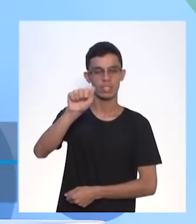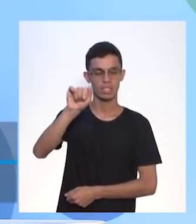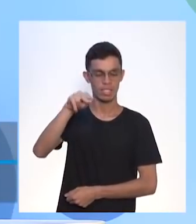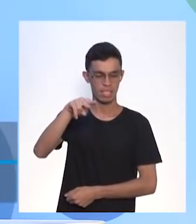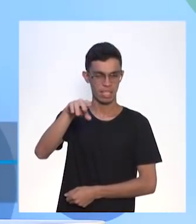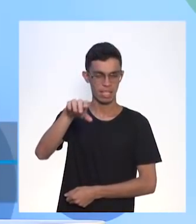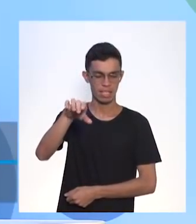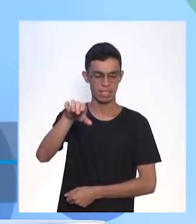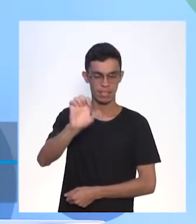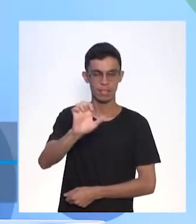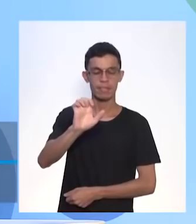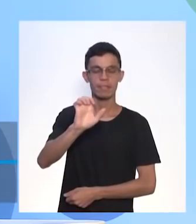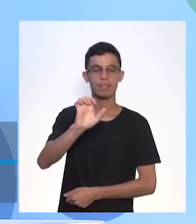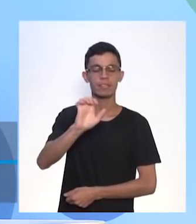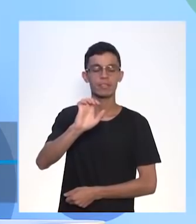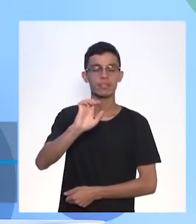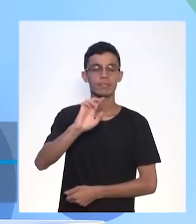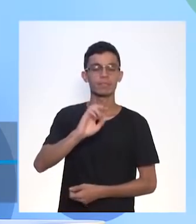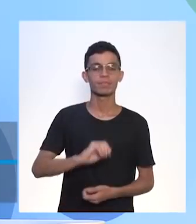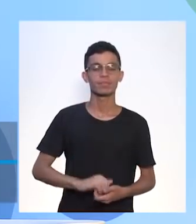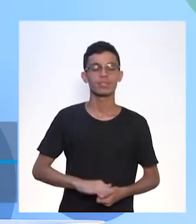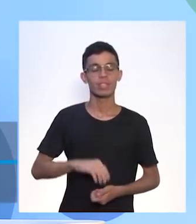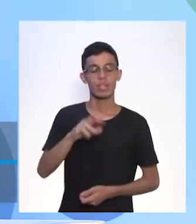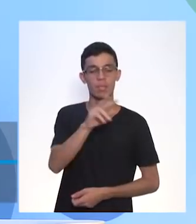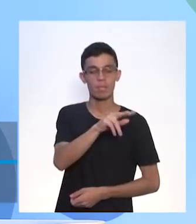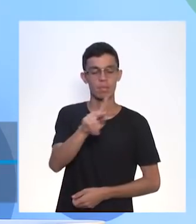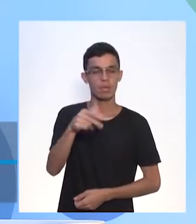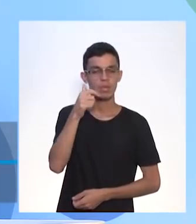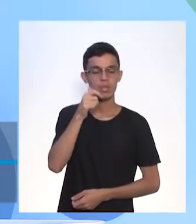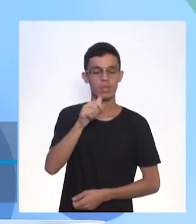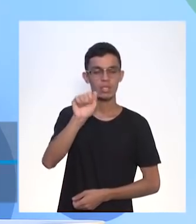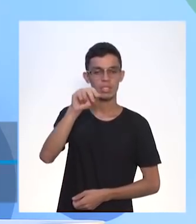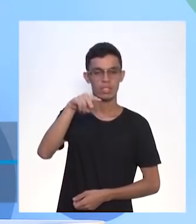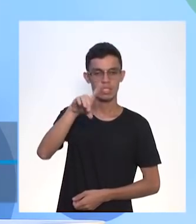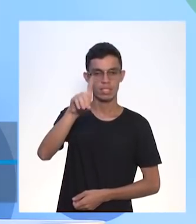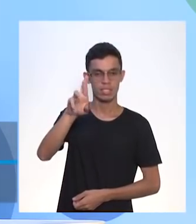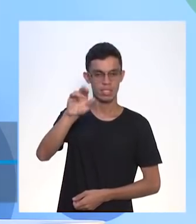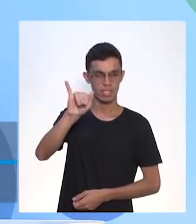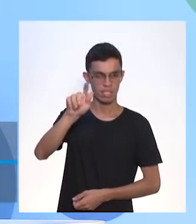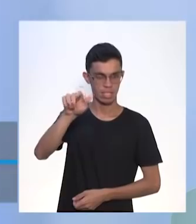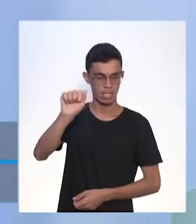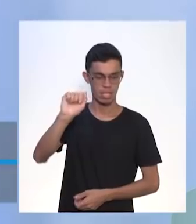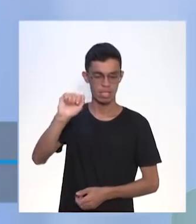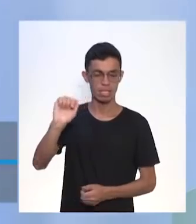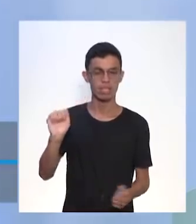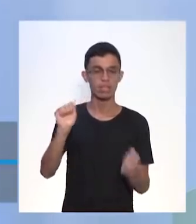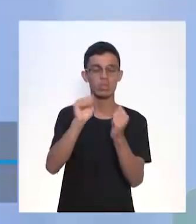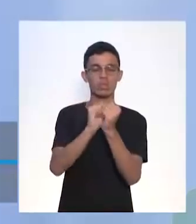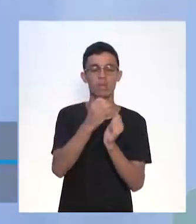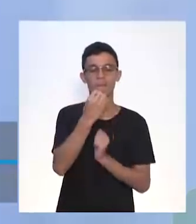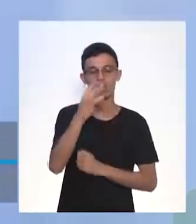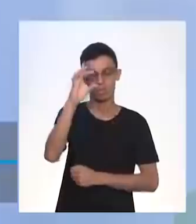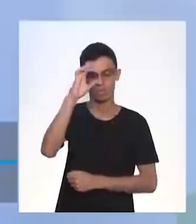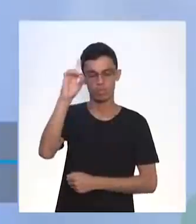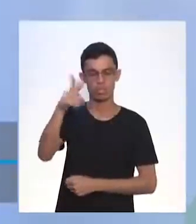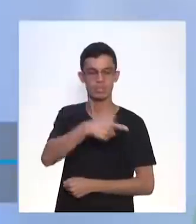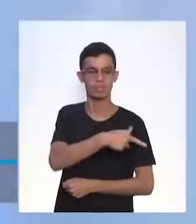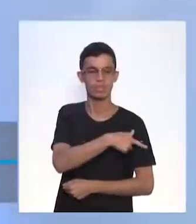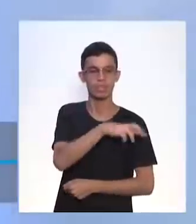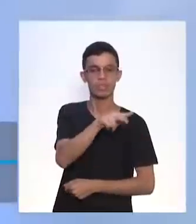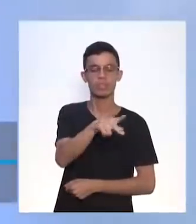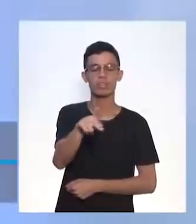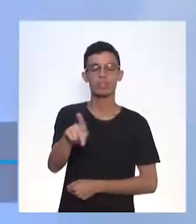professora Andréia. Andréia? Bom dia, Elaine. Bom dia, sétimo, professores e